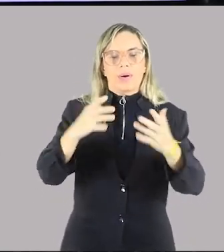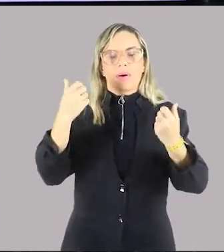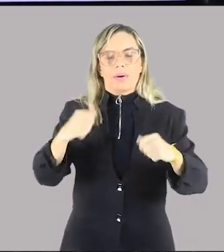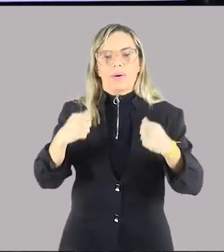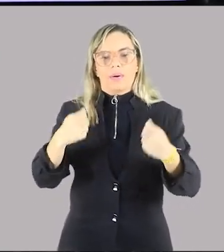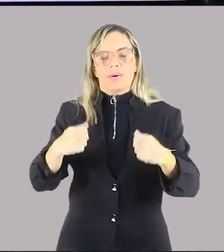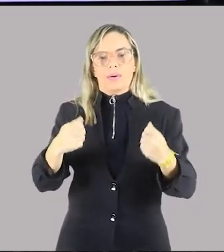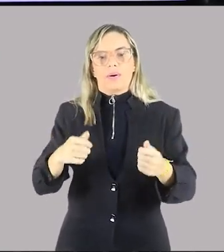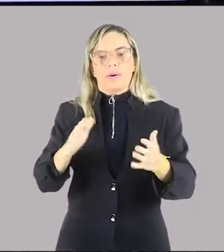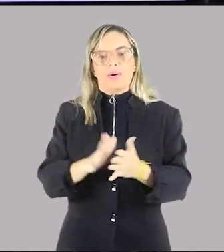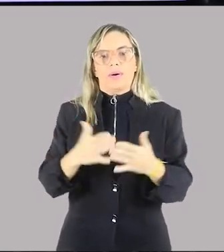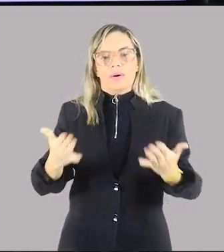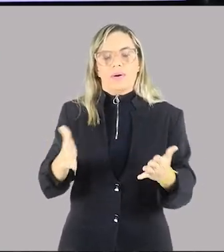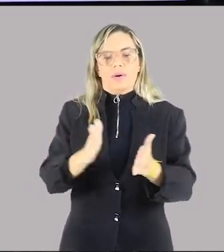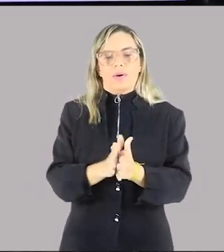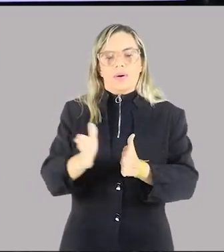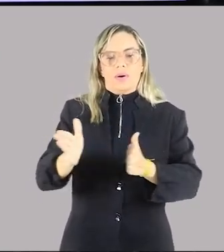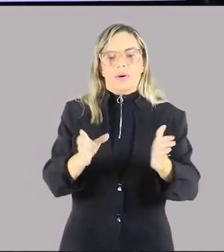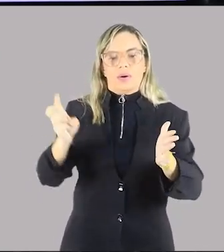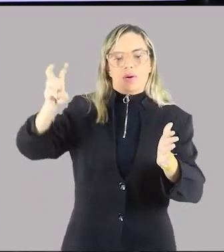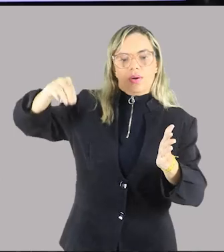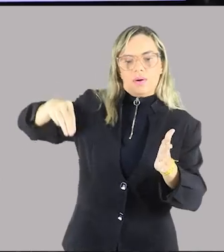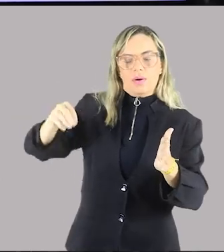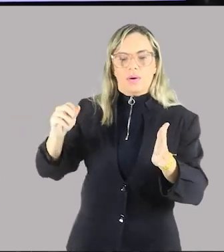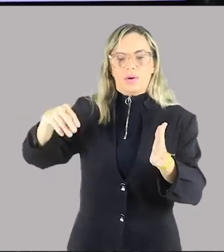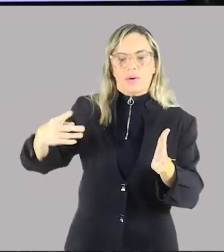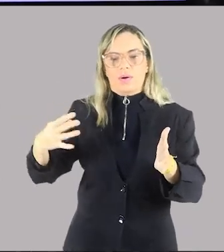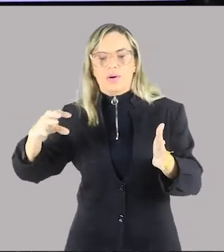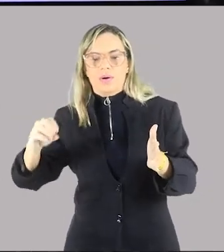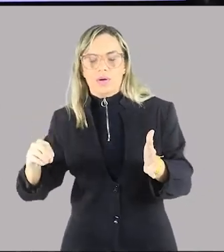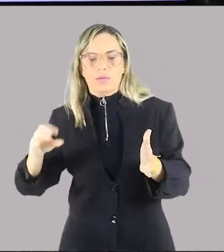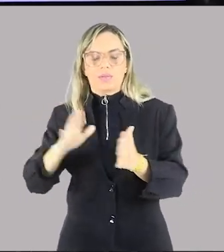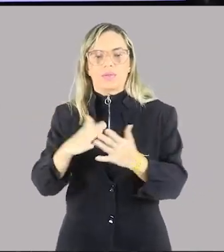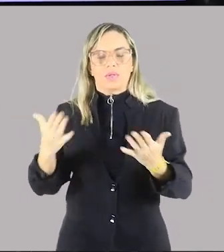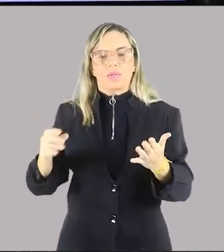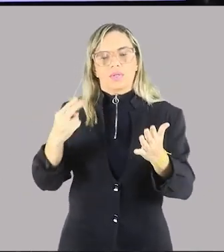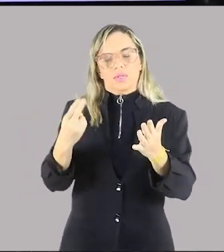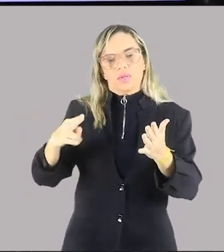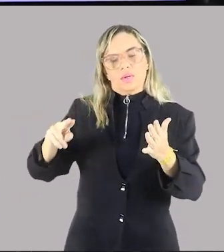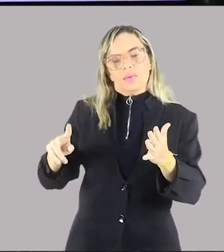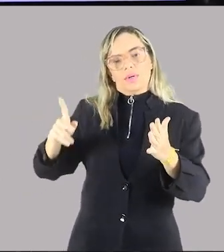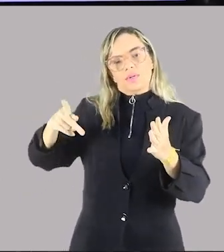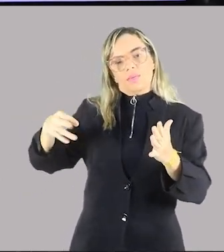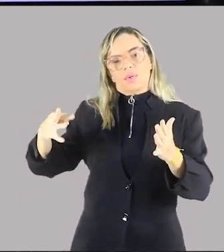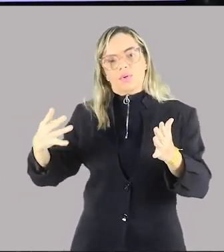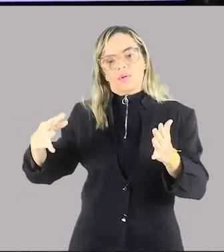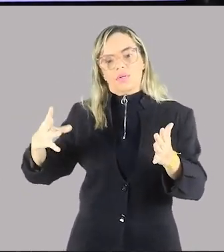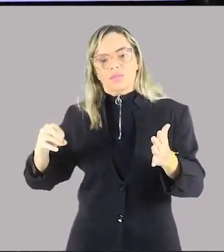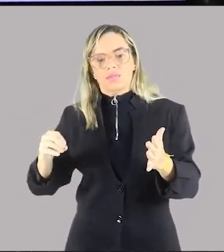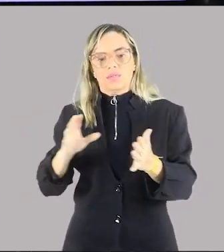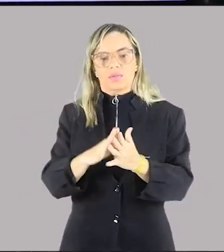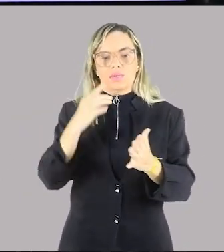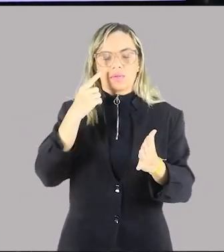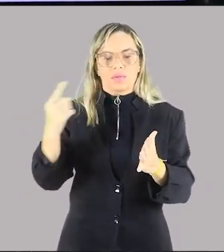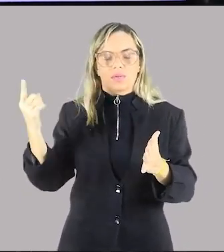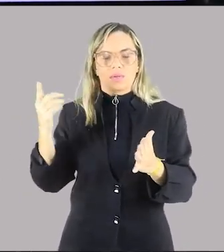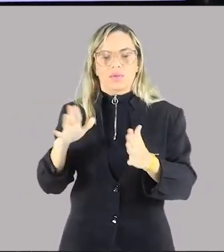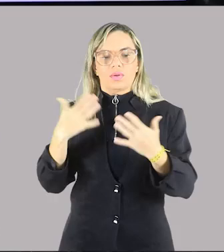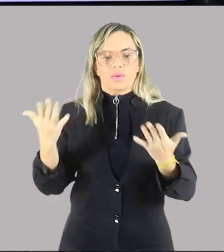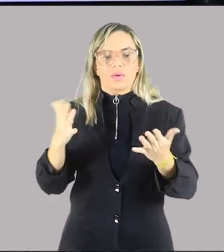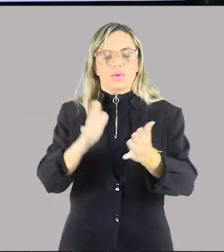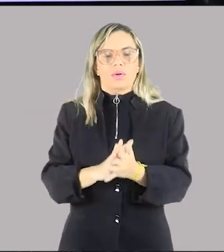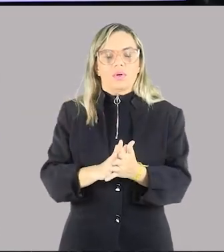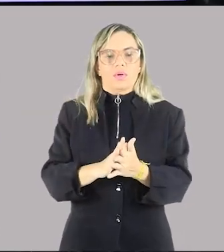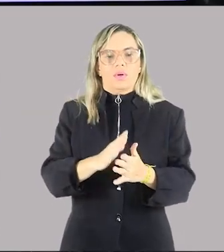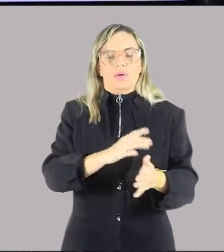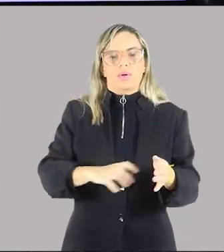um instrumento de mandato, certo? Que é chamado de procuração. O Estado, portanto, estaria aqui no contrato de mandato, com um